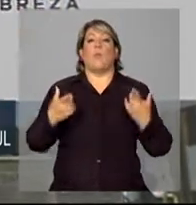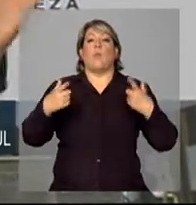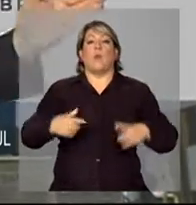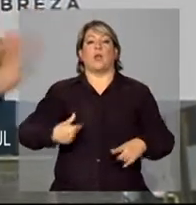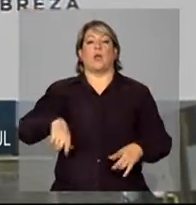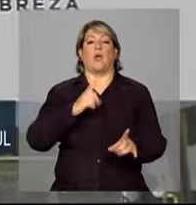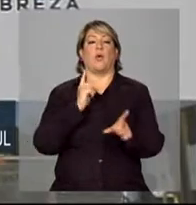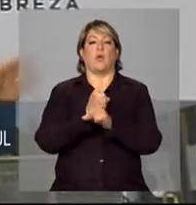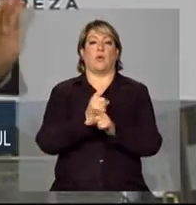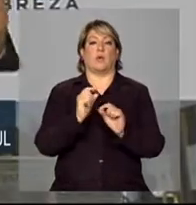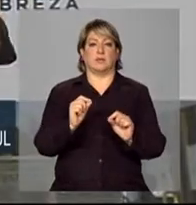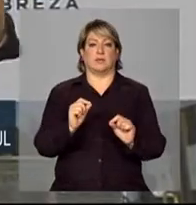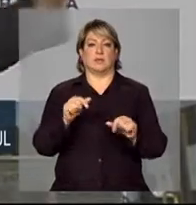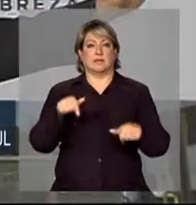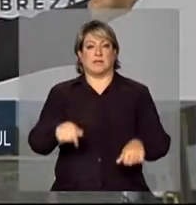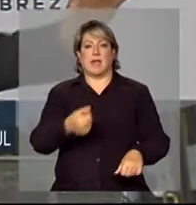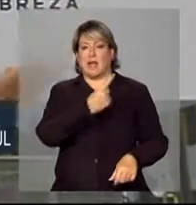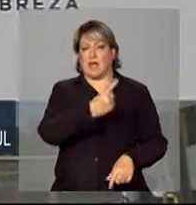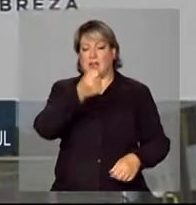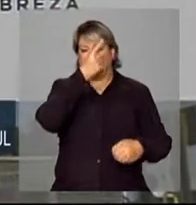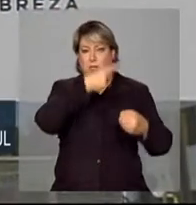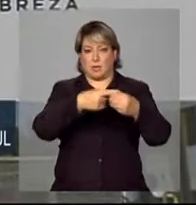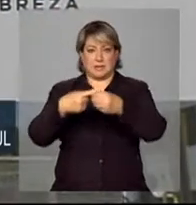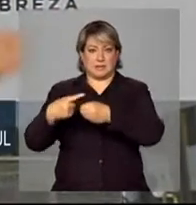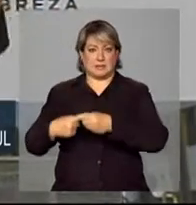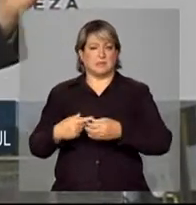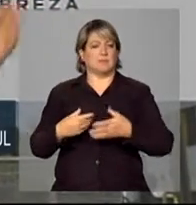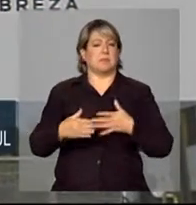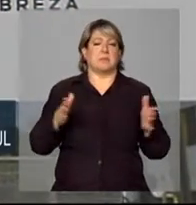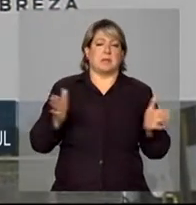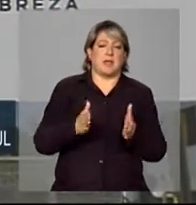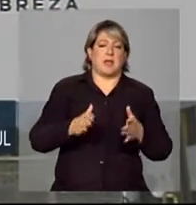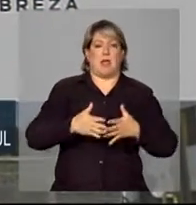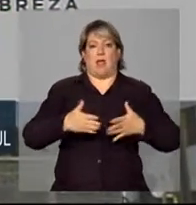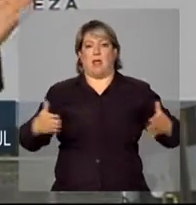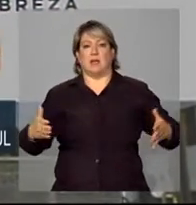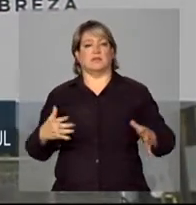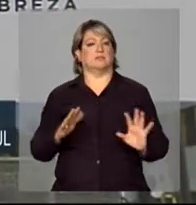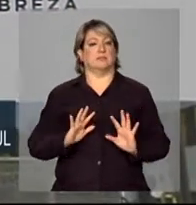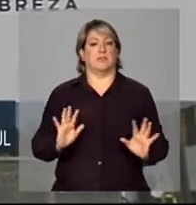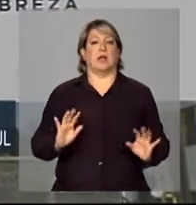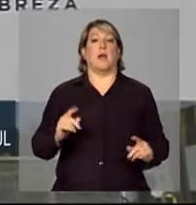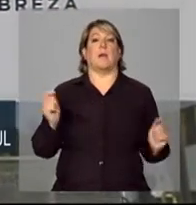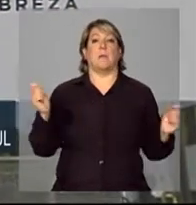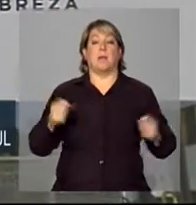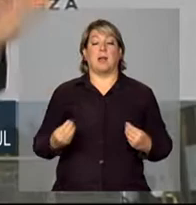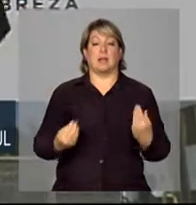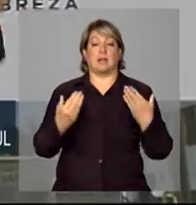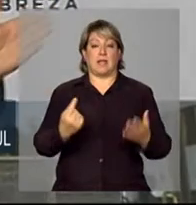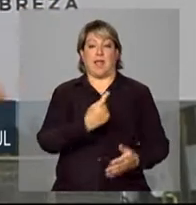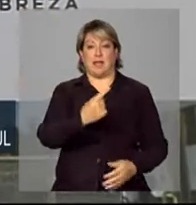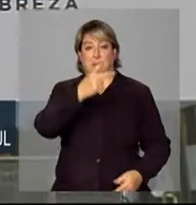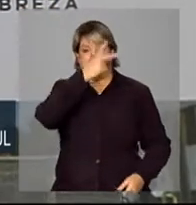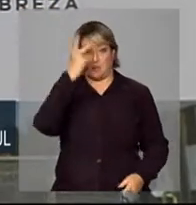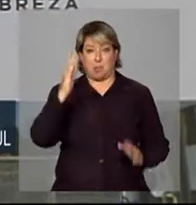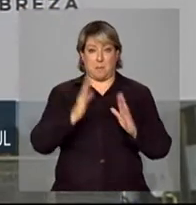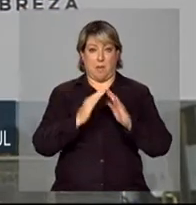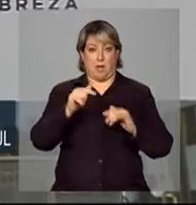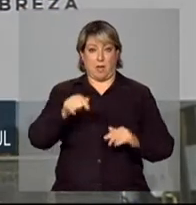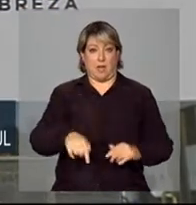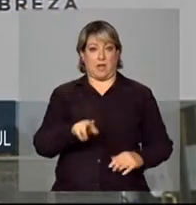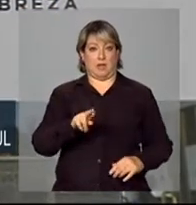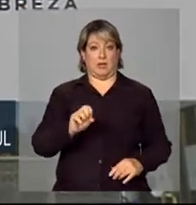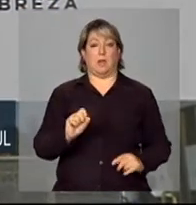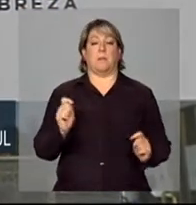encontremos, em cada município, independentemente do tamanho, possamos dar a cada cidadão gaúcho uma melhor qualidade de